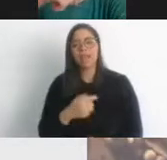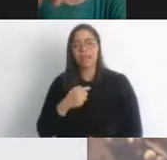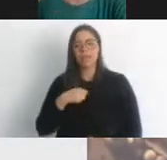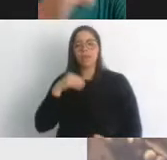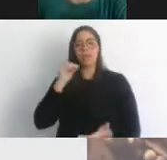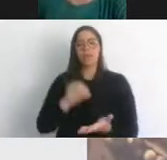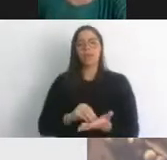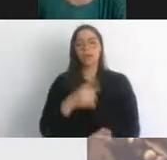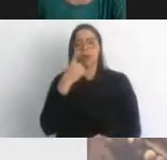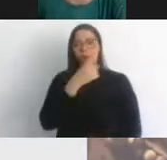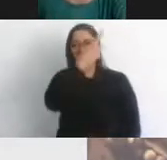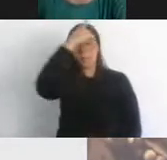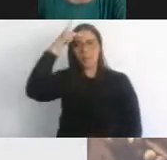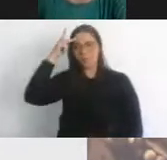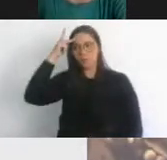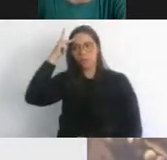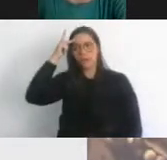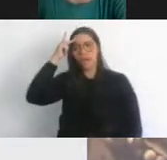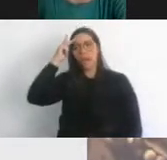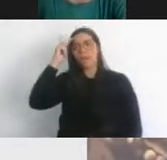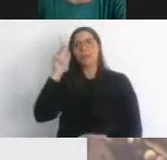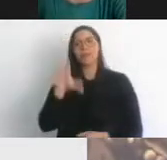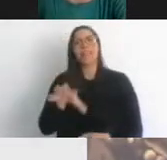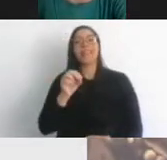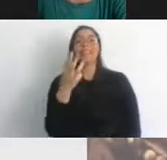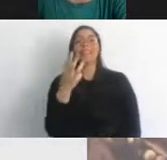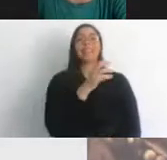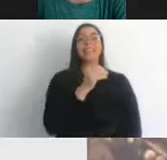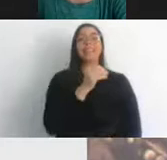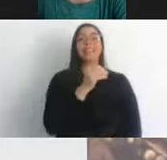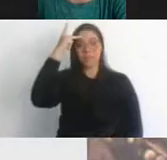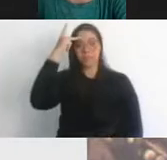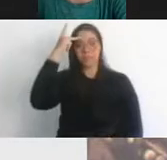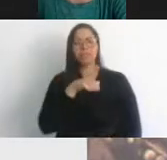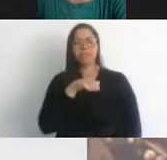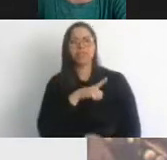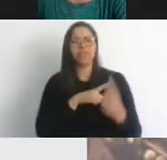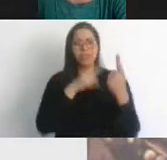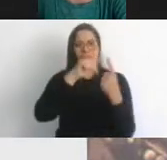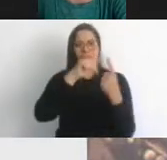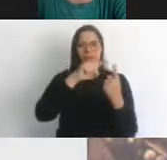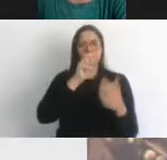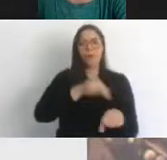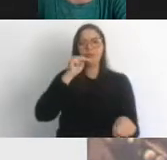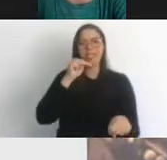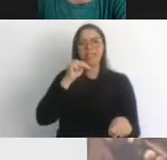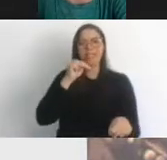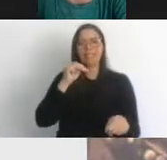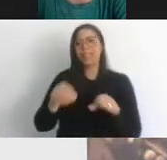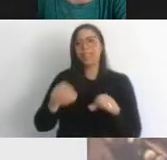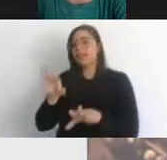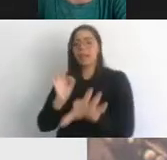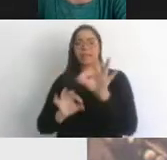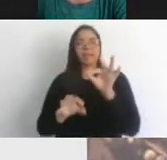porque antes na Grécia você tinha um mestre dois três quatro discípulos que às vezes aconteciam discípulos em